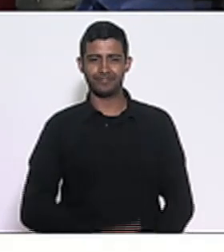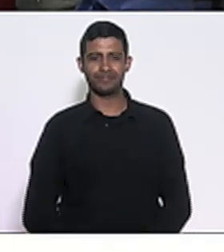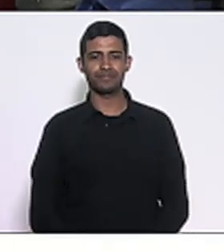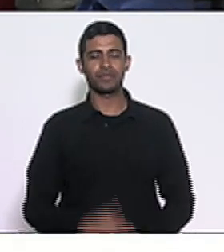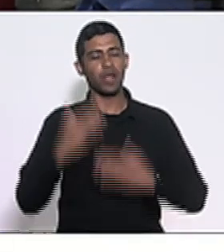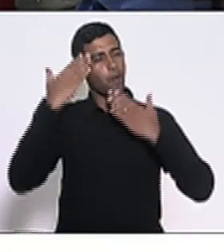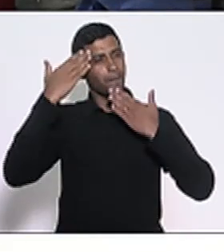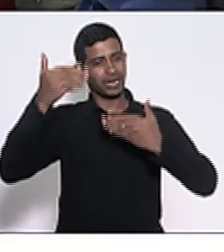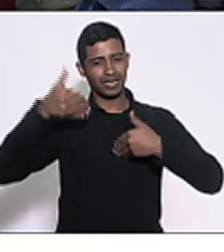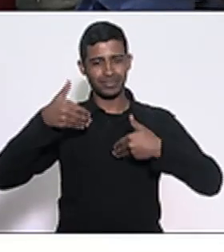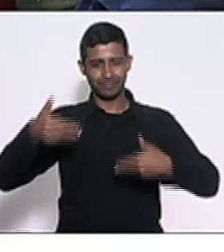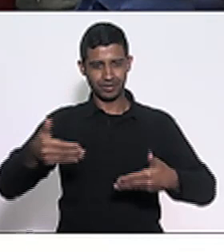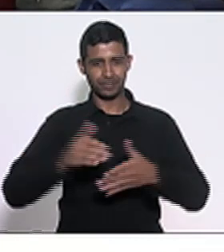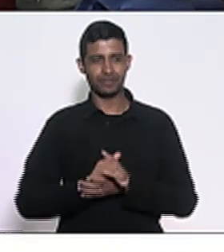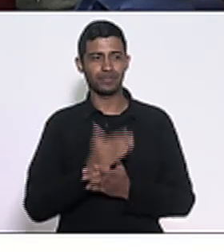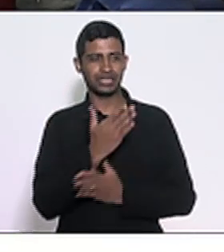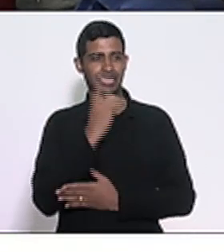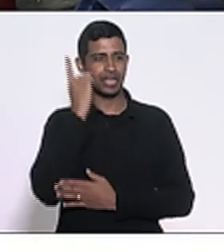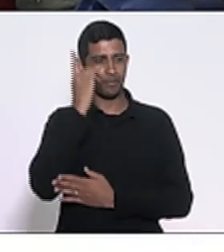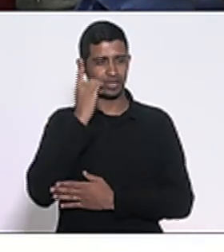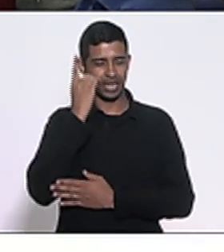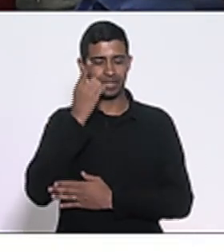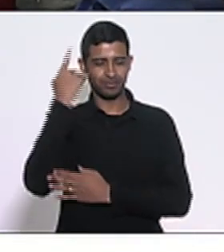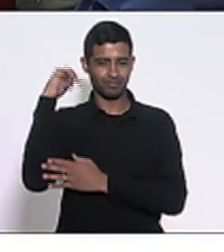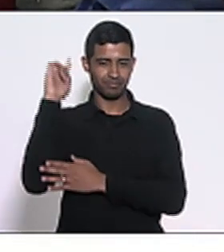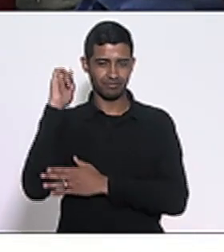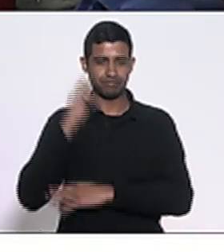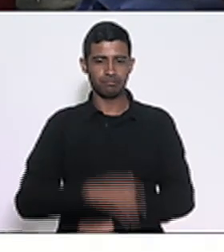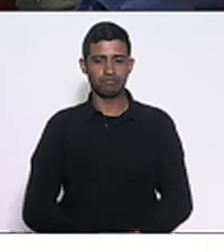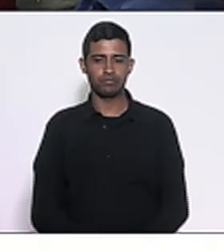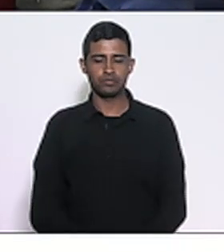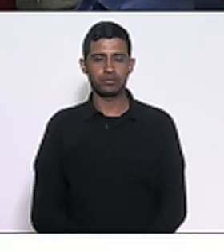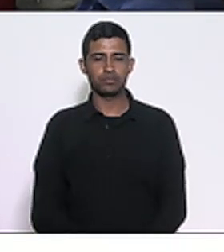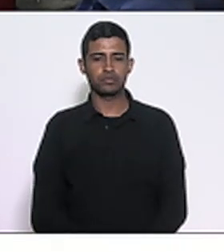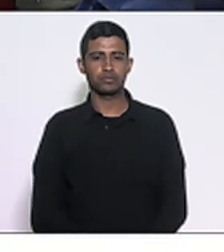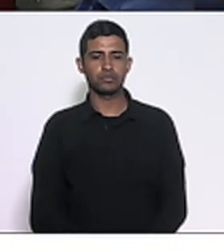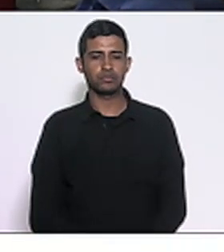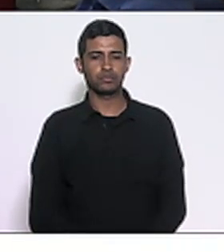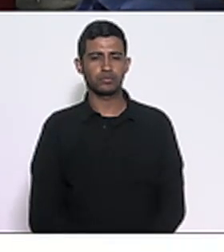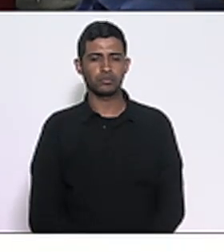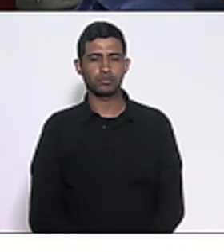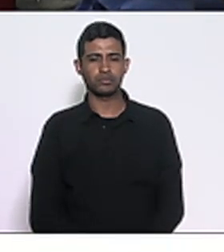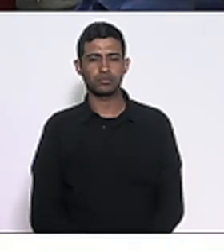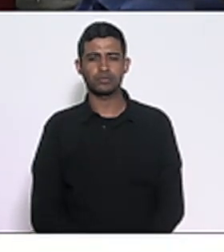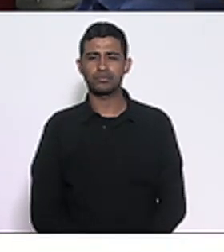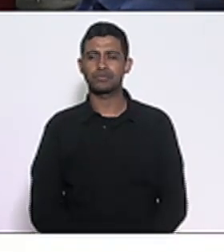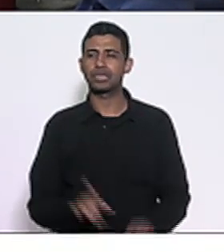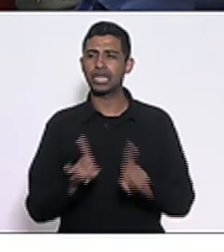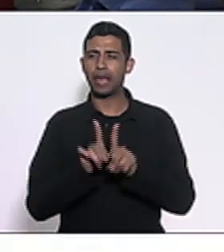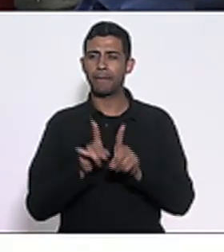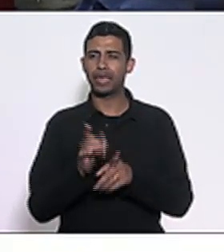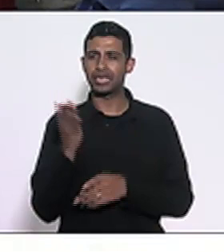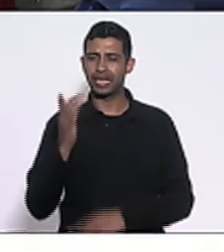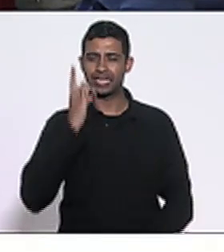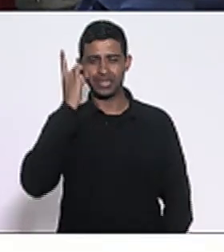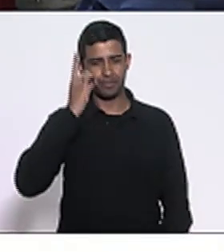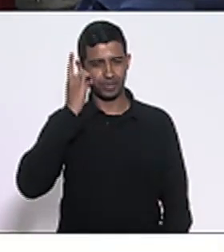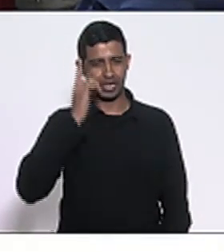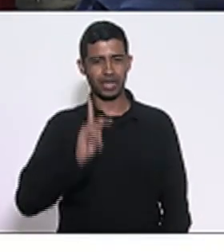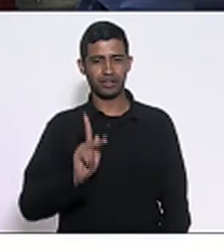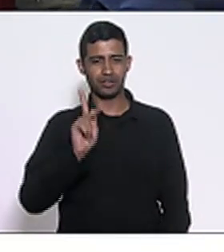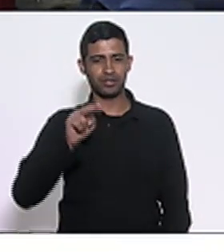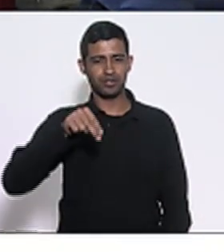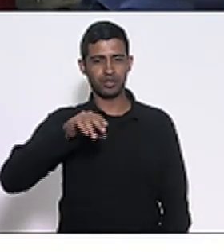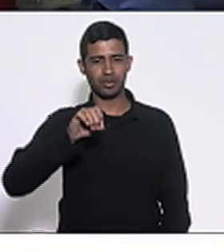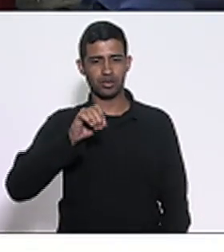Obrigado pelo convite, deputado Waldeck Carneiro. Bom dia, deputado Alexandre Knoploch,